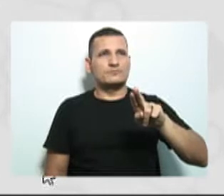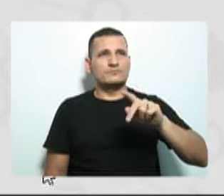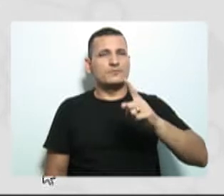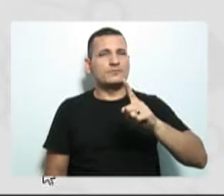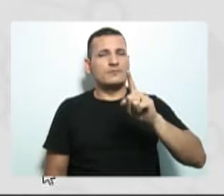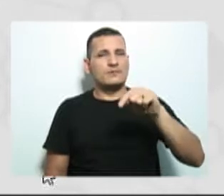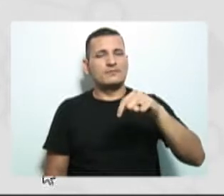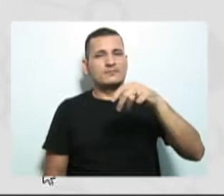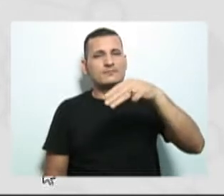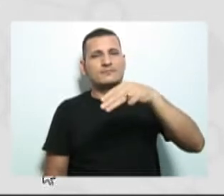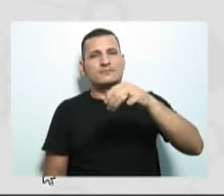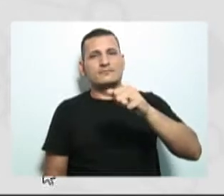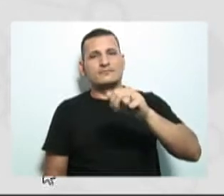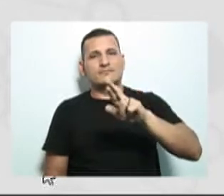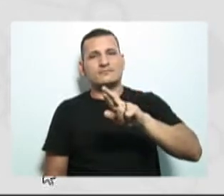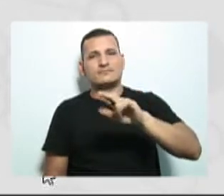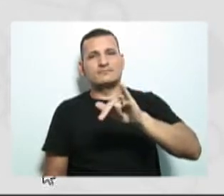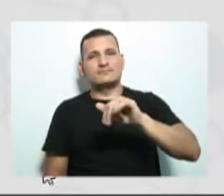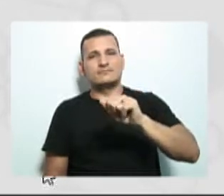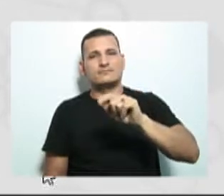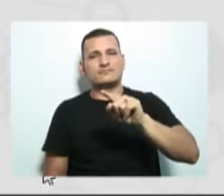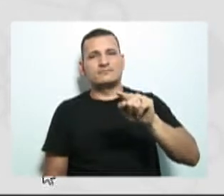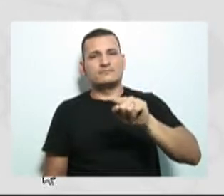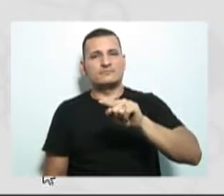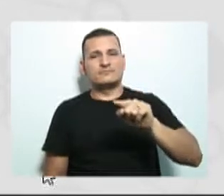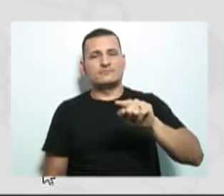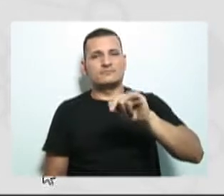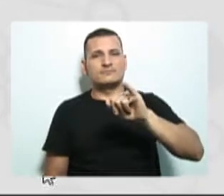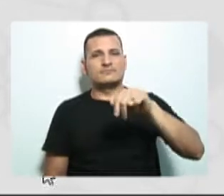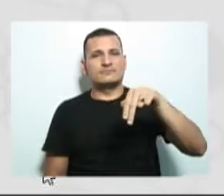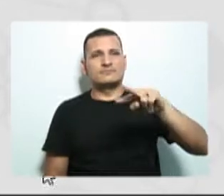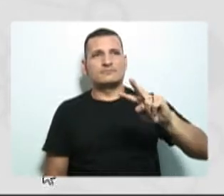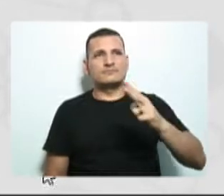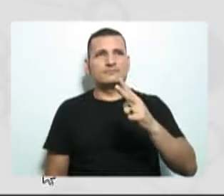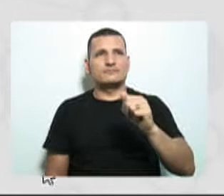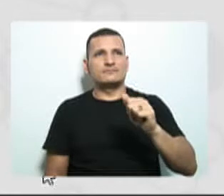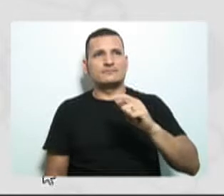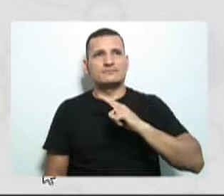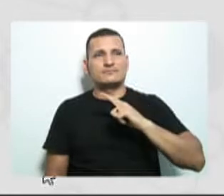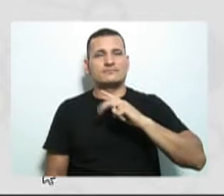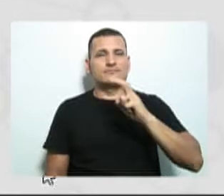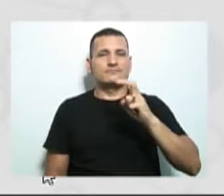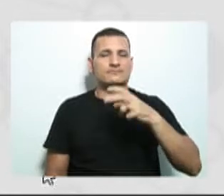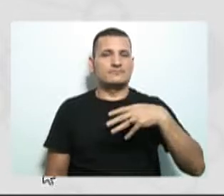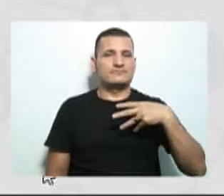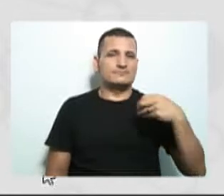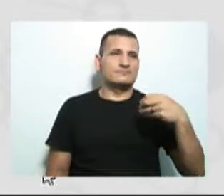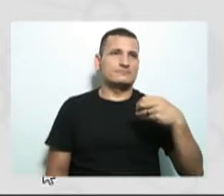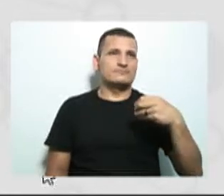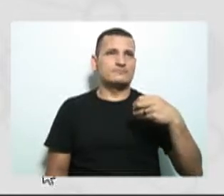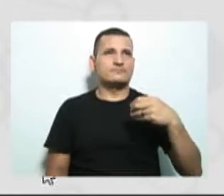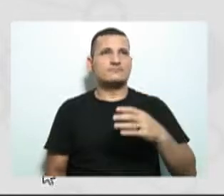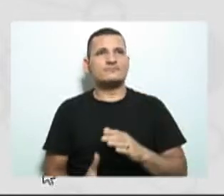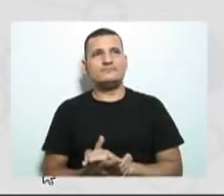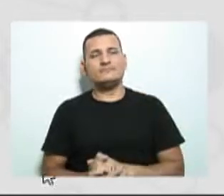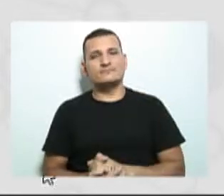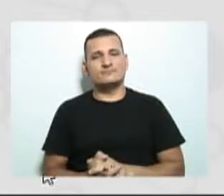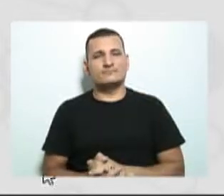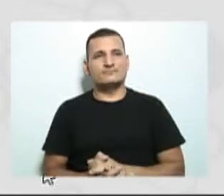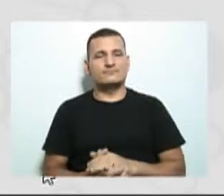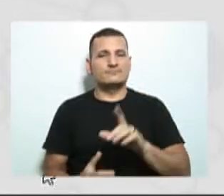Mariazinha, a mãe, né? A mãe de Mariazinha, gente, tem 5 filhos, Lalá, Lelé, Lili, Loló, e somando,